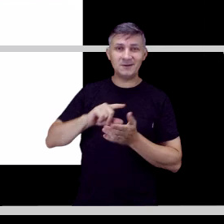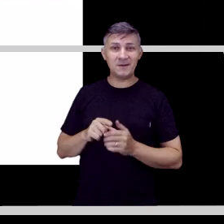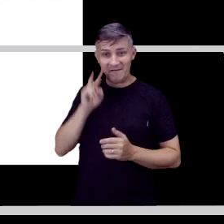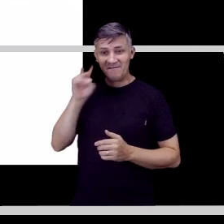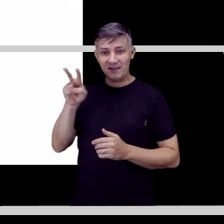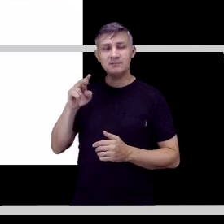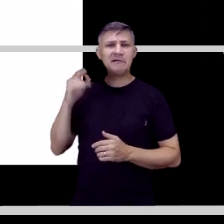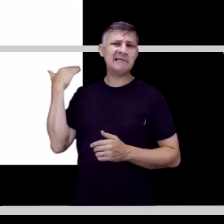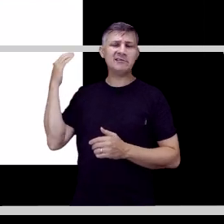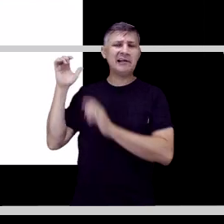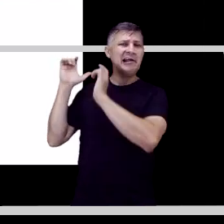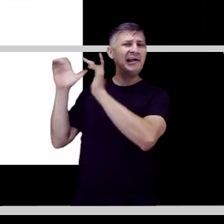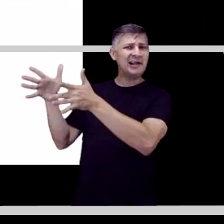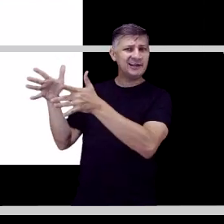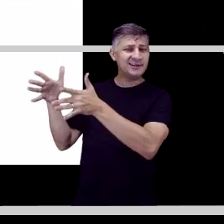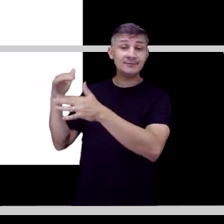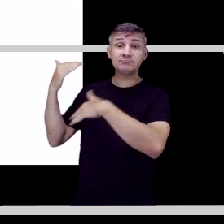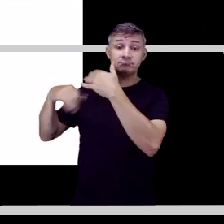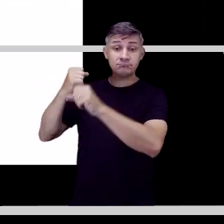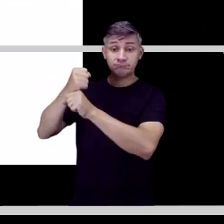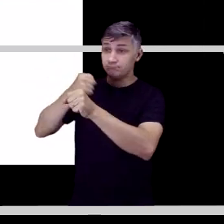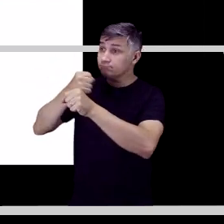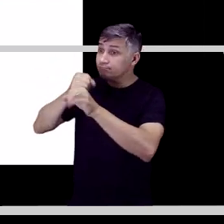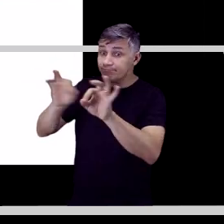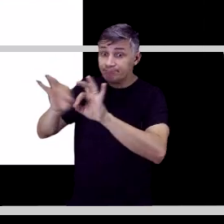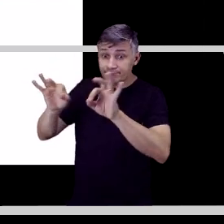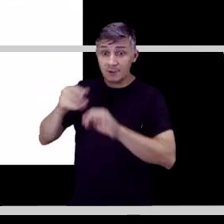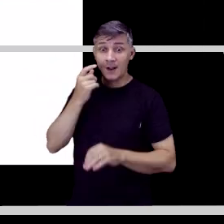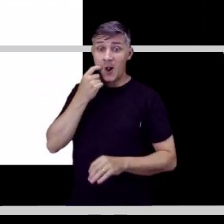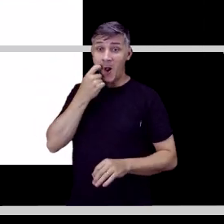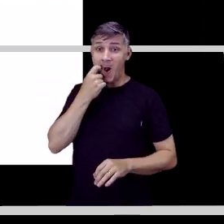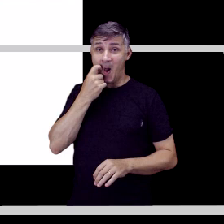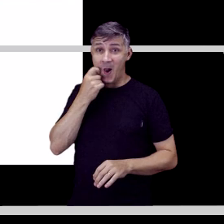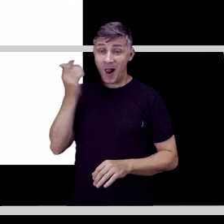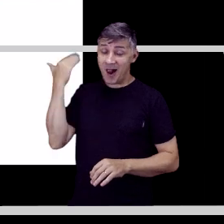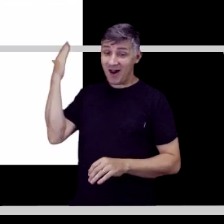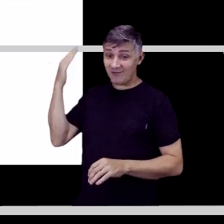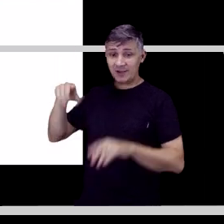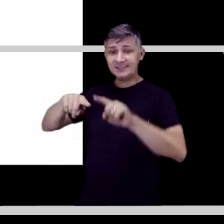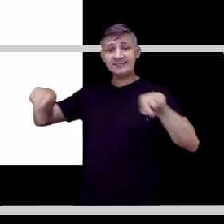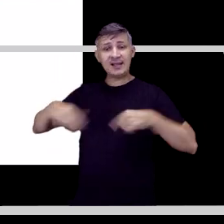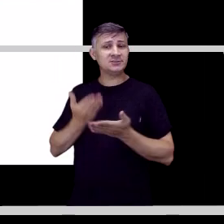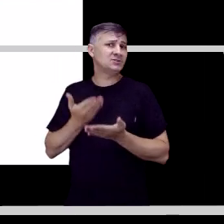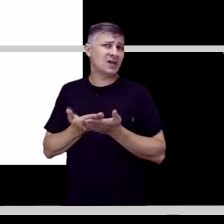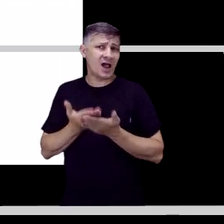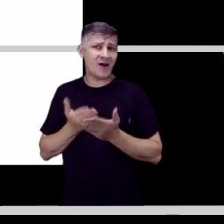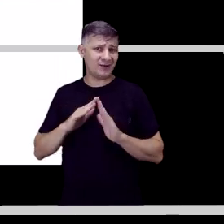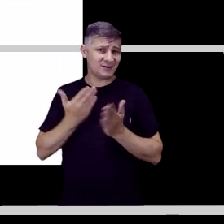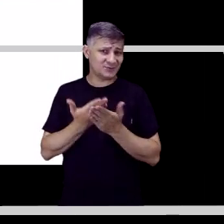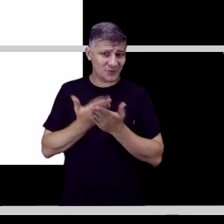vendo aí, mas essa edificação que está aqui ao fundo, então, que eram as salas de aula da escola,